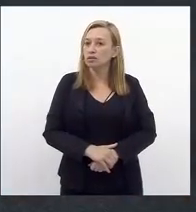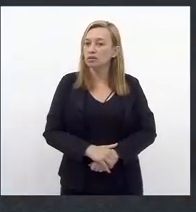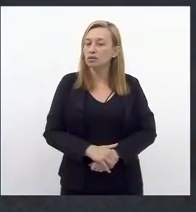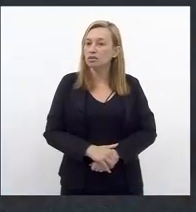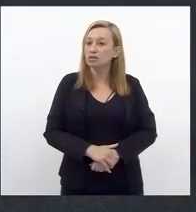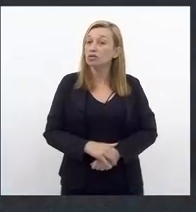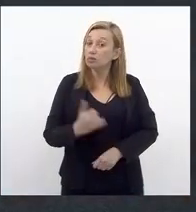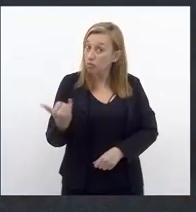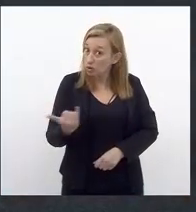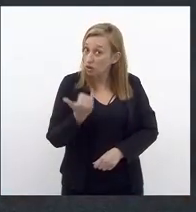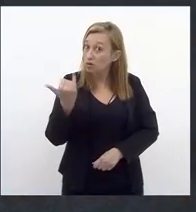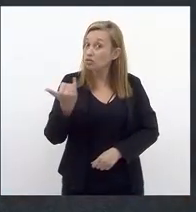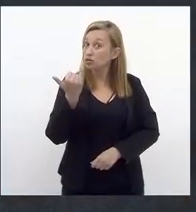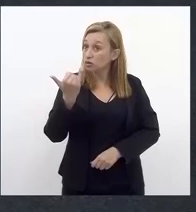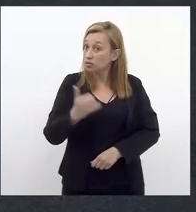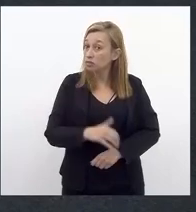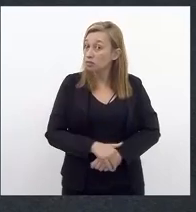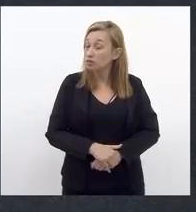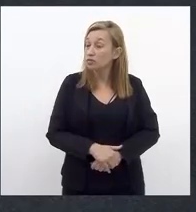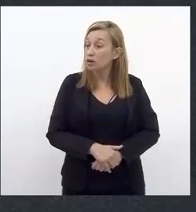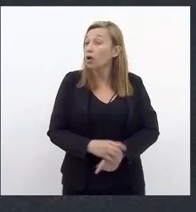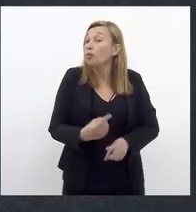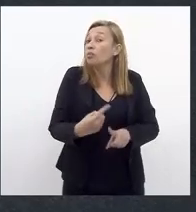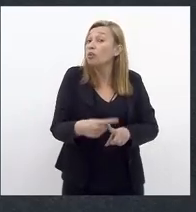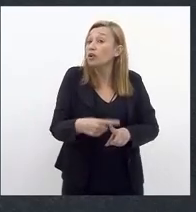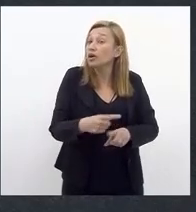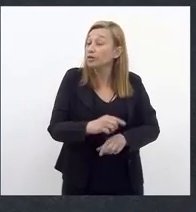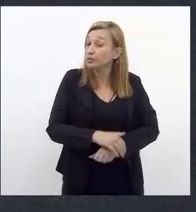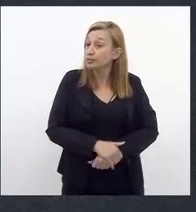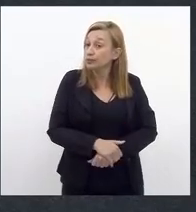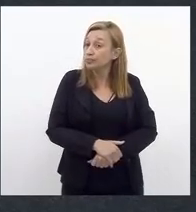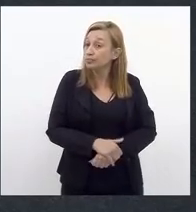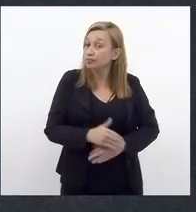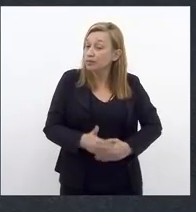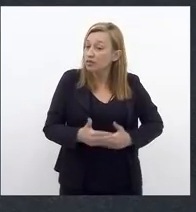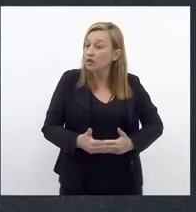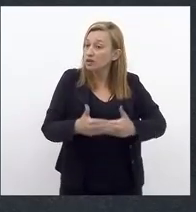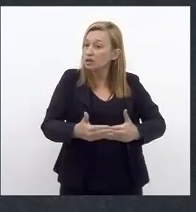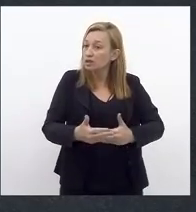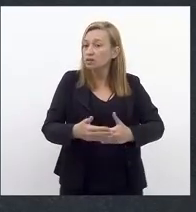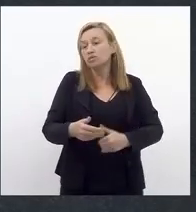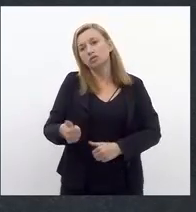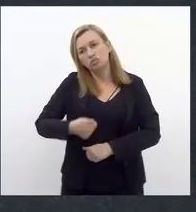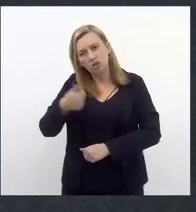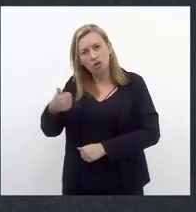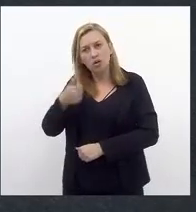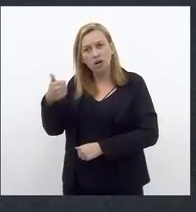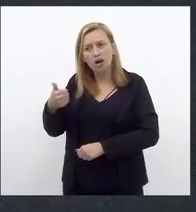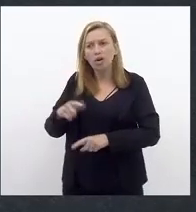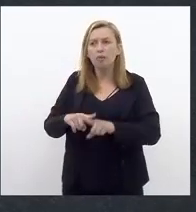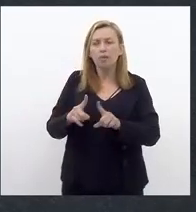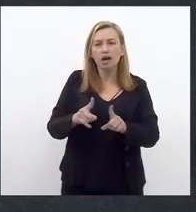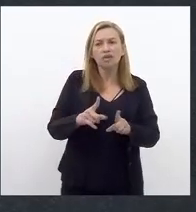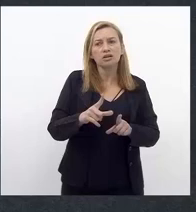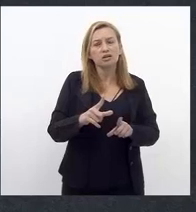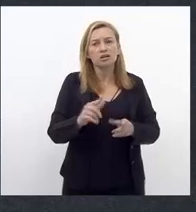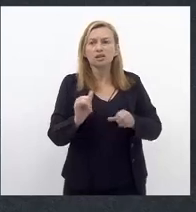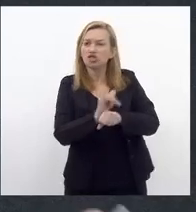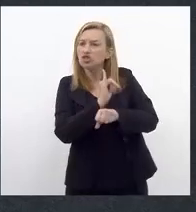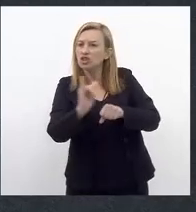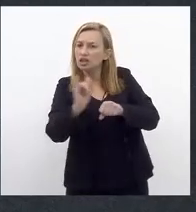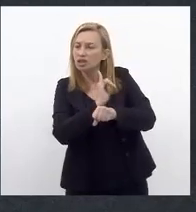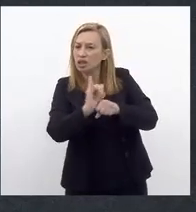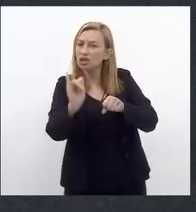é muito importante porque avançamos nas melhorias mas tem importante